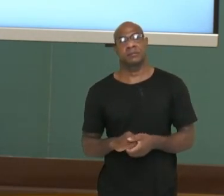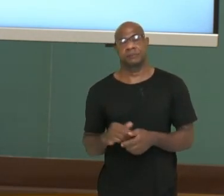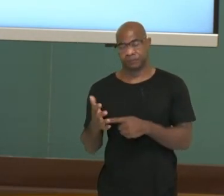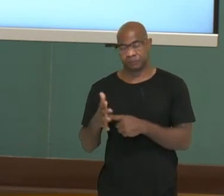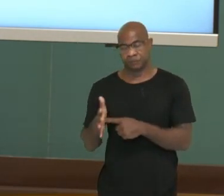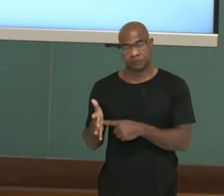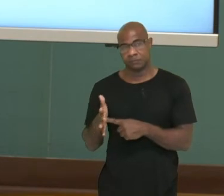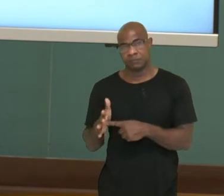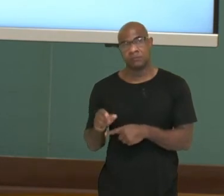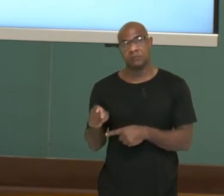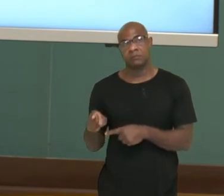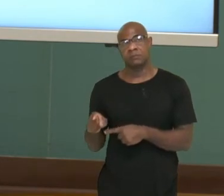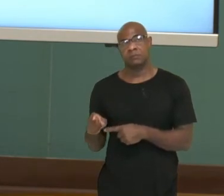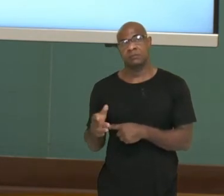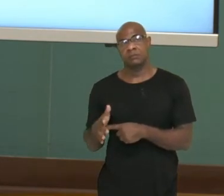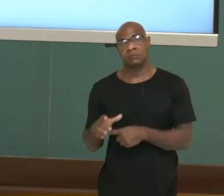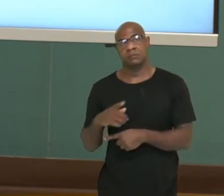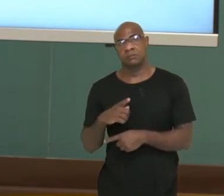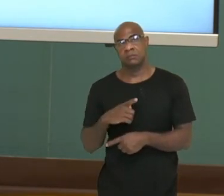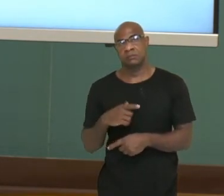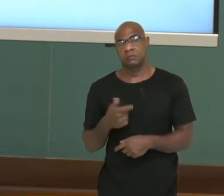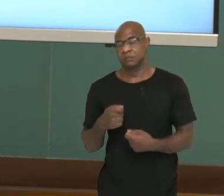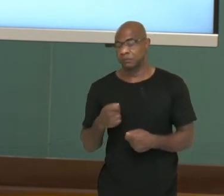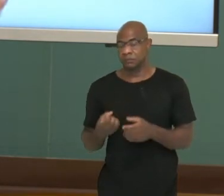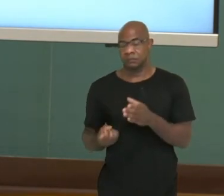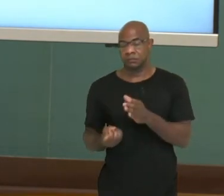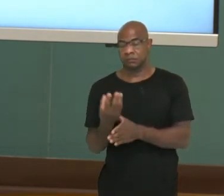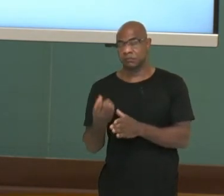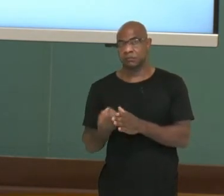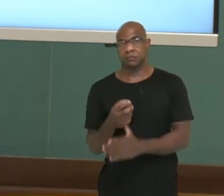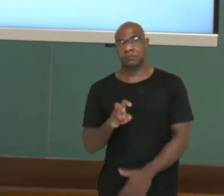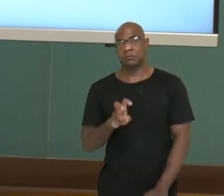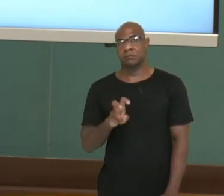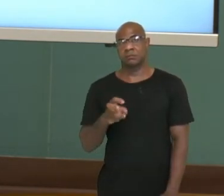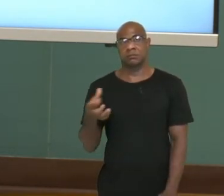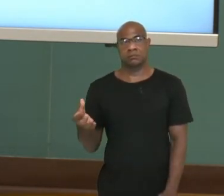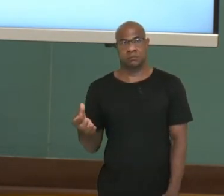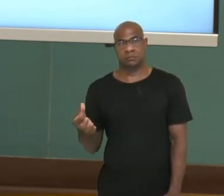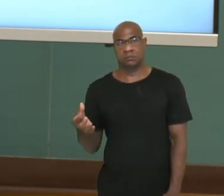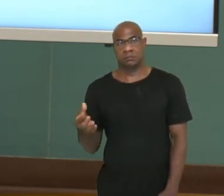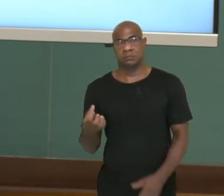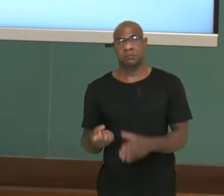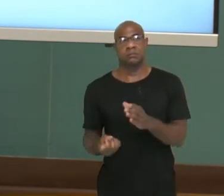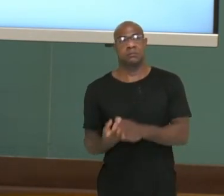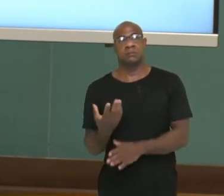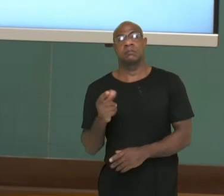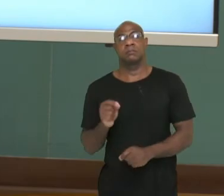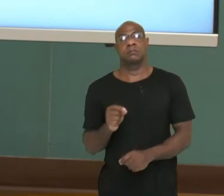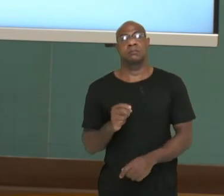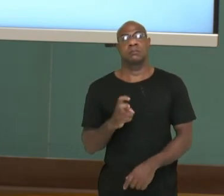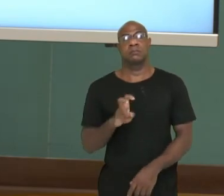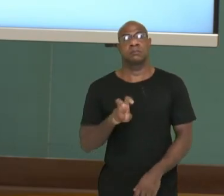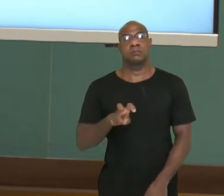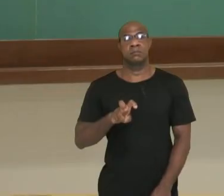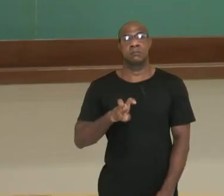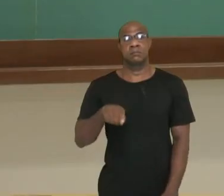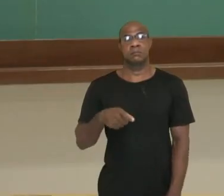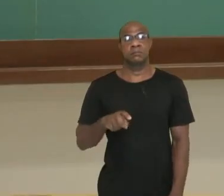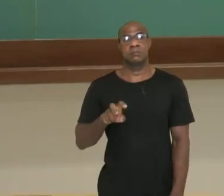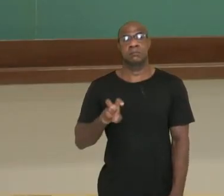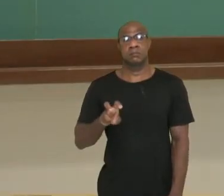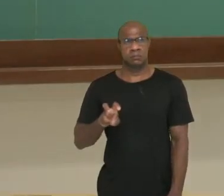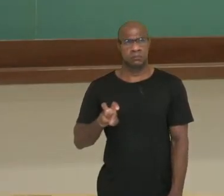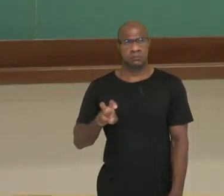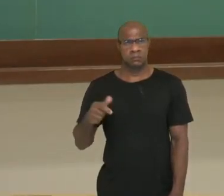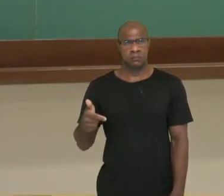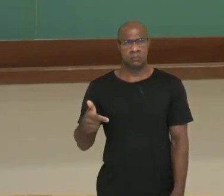Nosso aparelho, ele tem que funcionar entre 5 e 6 volts. Quanto que ele vai receber? 5,52 volts. Tá bom